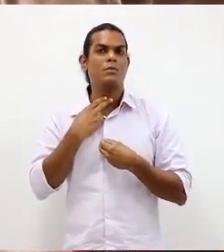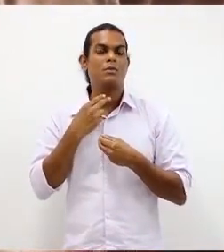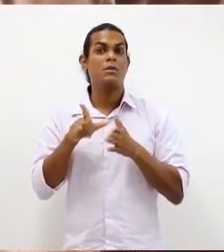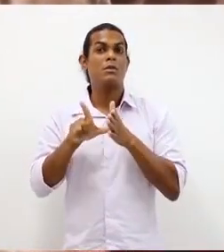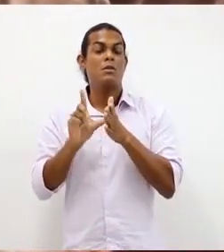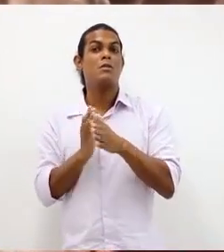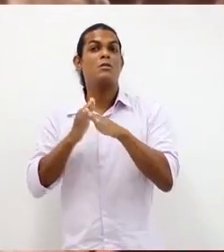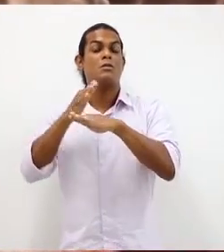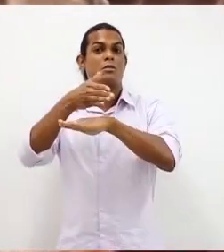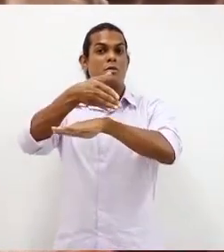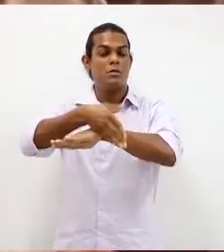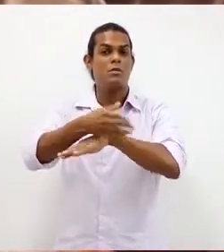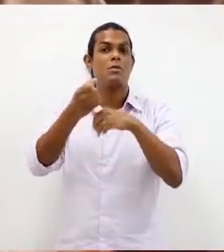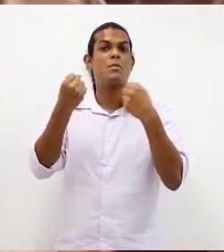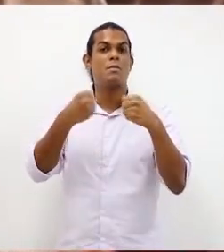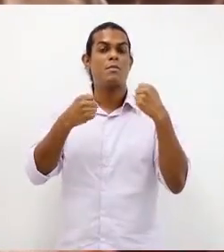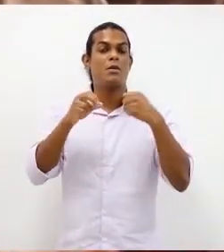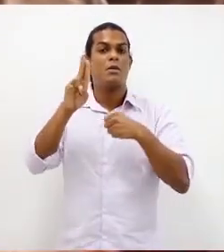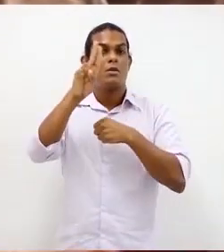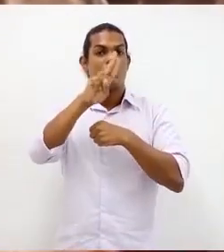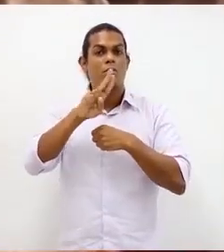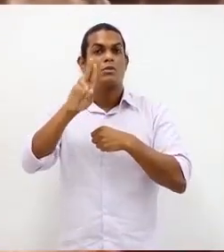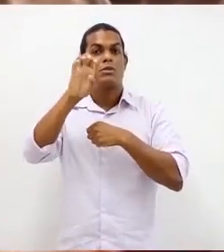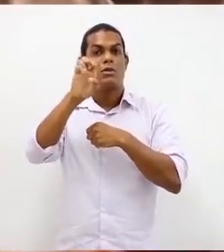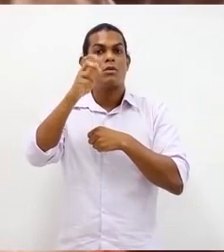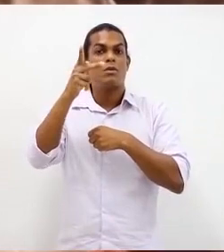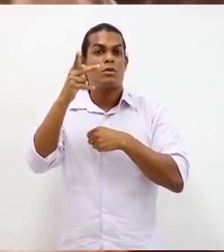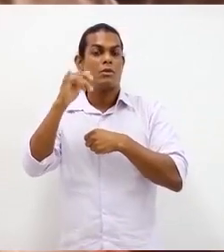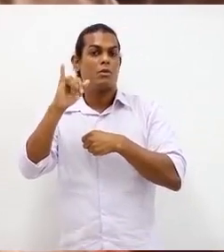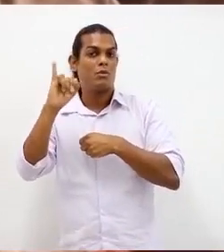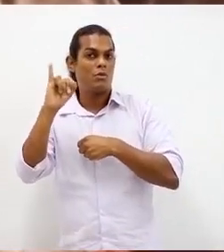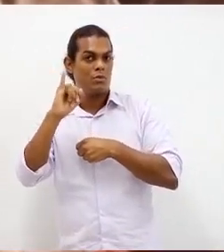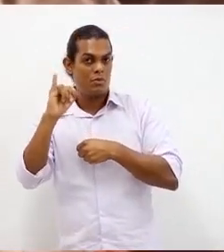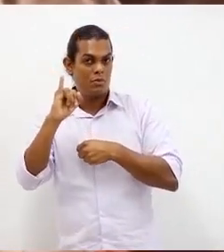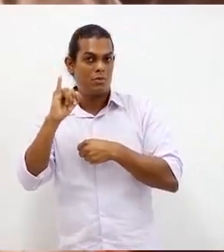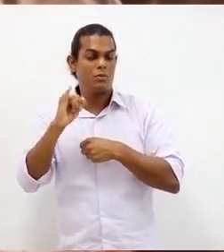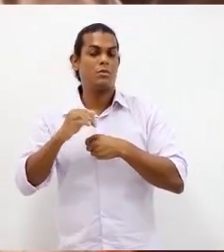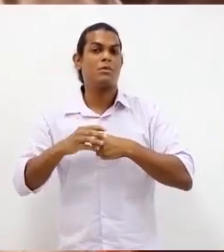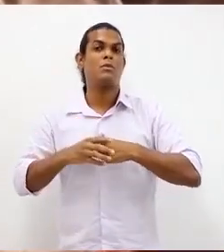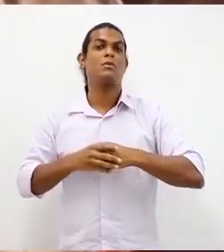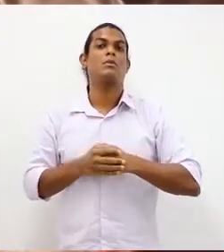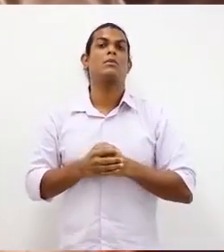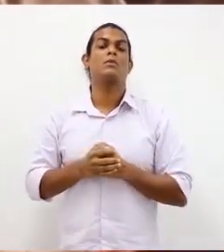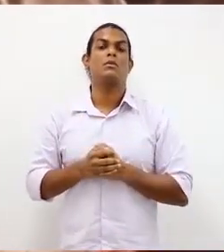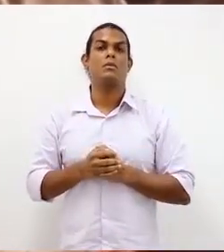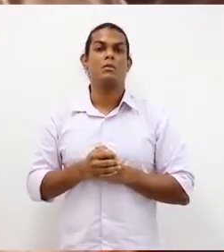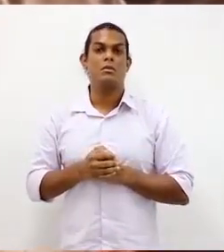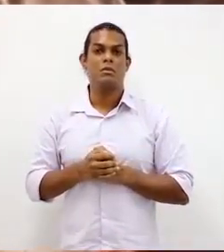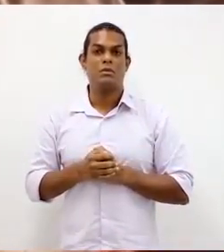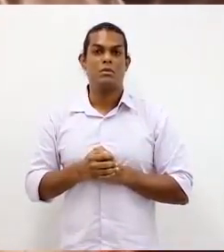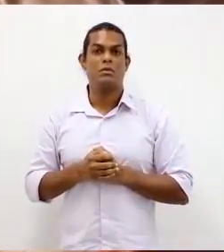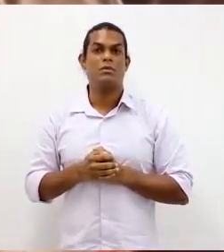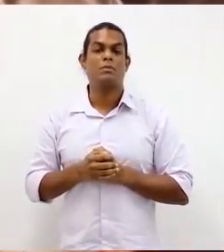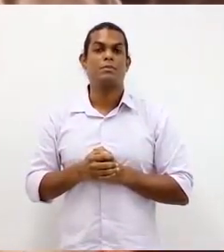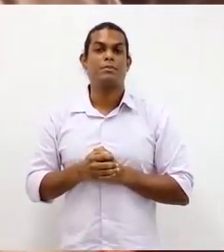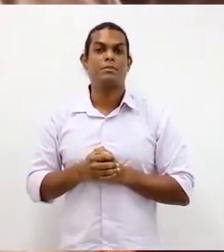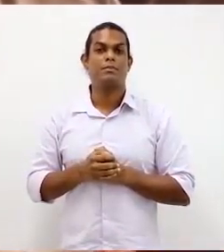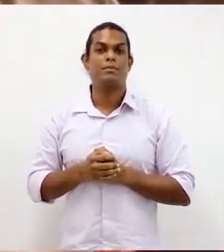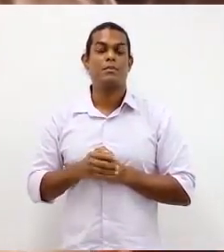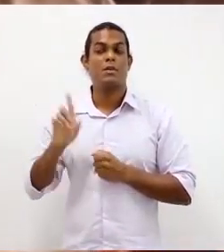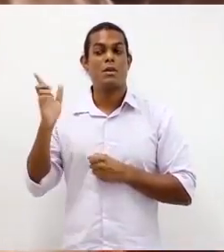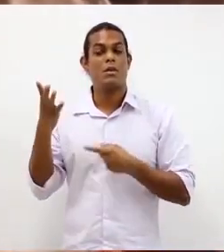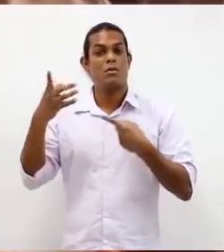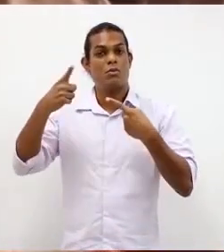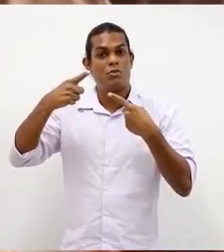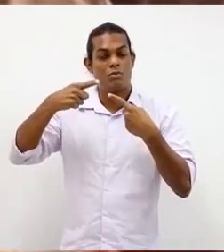nenhuma indústria, sem que a proteção à segurança do cidadão, do indivíduo, esteja garantida. E ela fez cumprir exatamente isso.